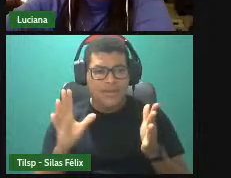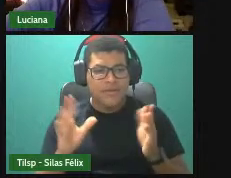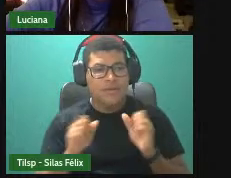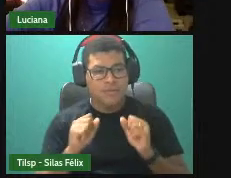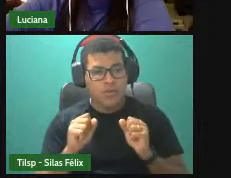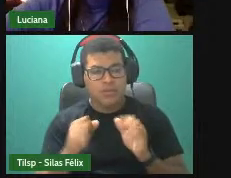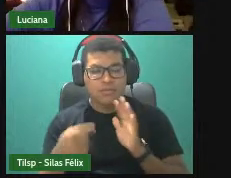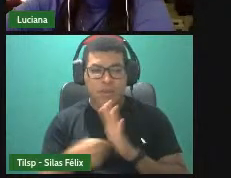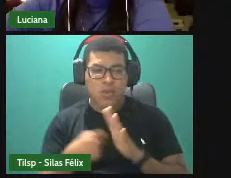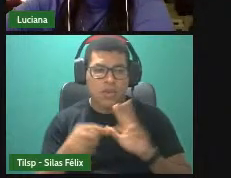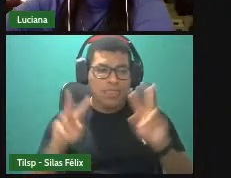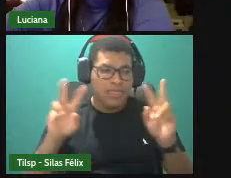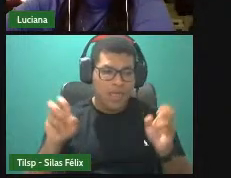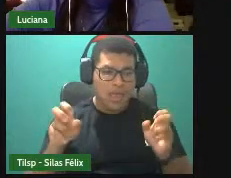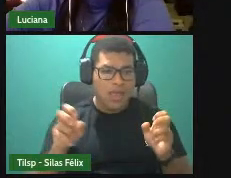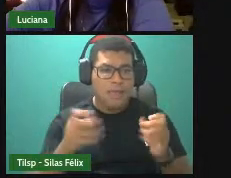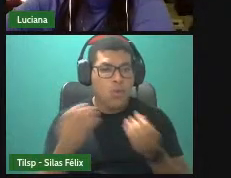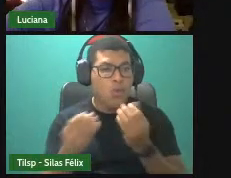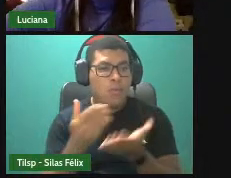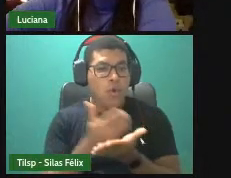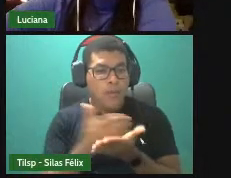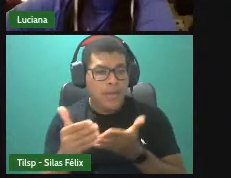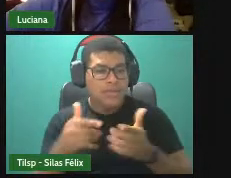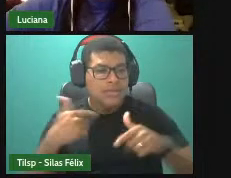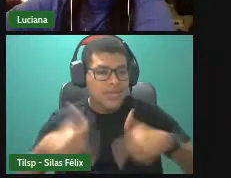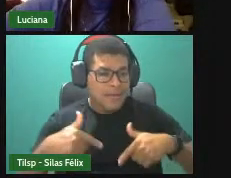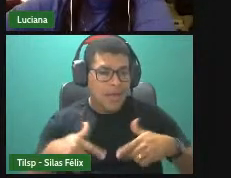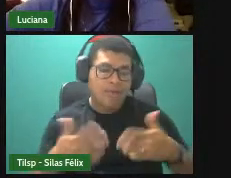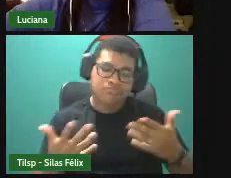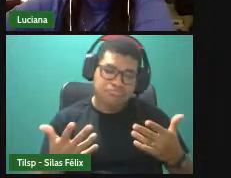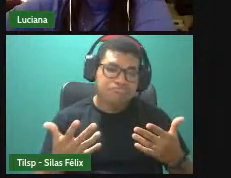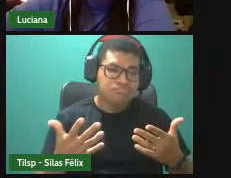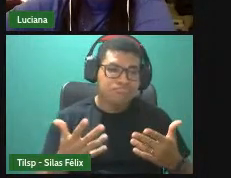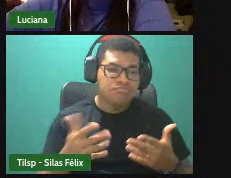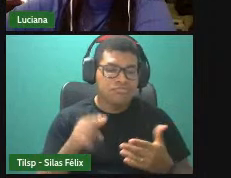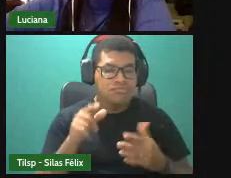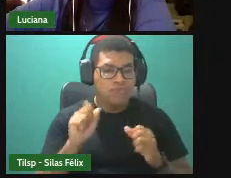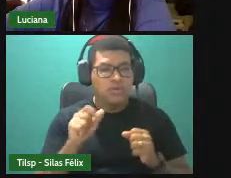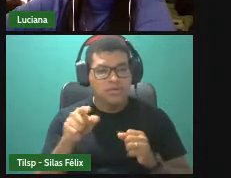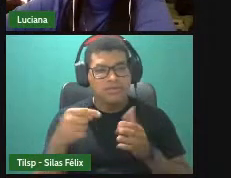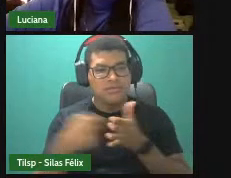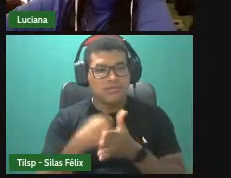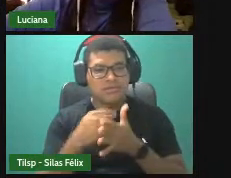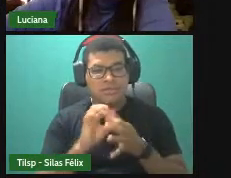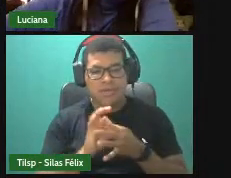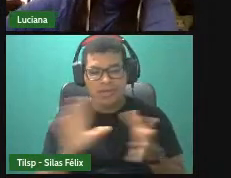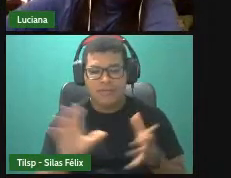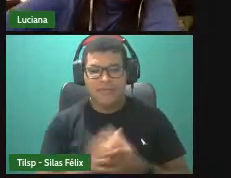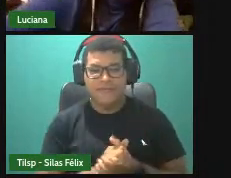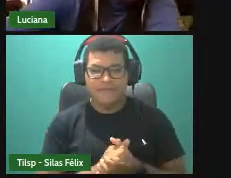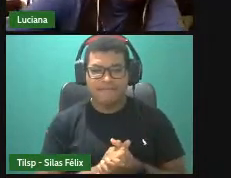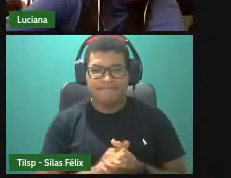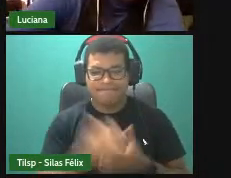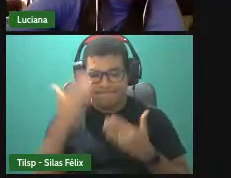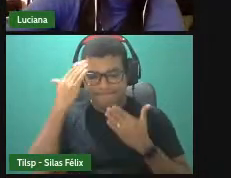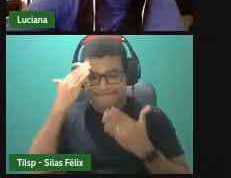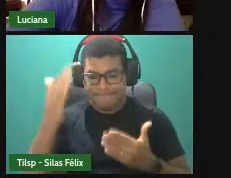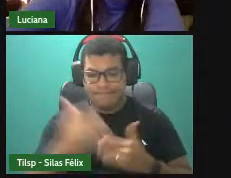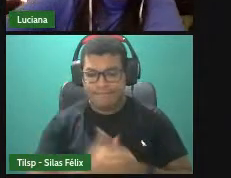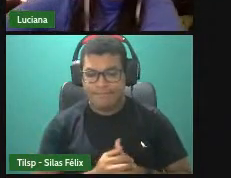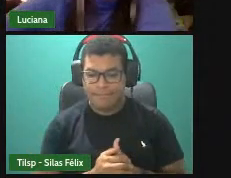alguma coisa sobre o início de carreira, podem ficar à vontade também. Tá bem? Obrigada.